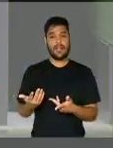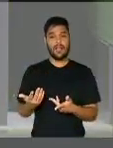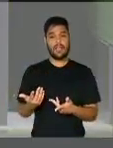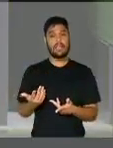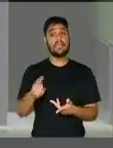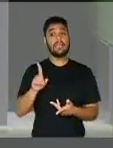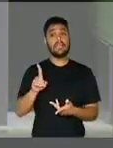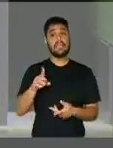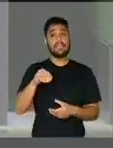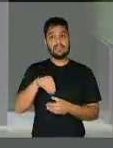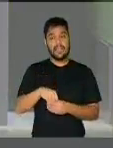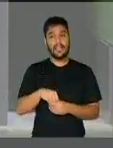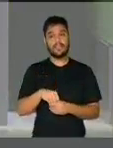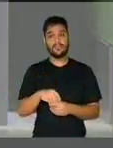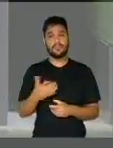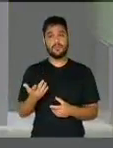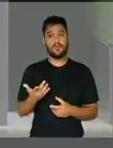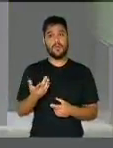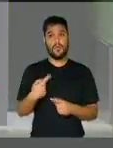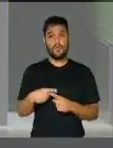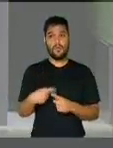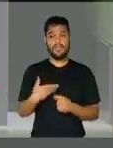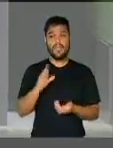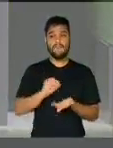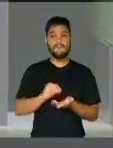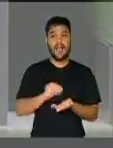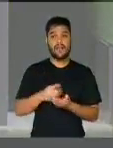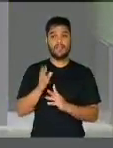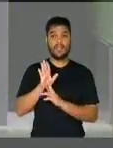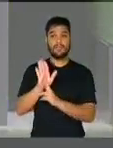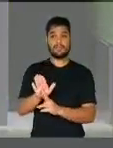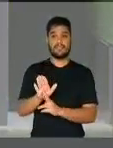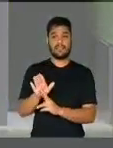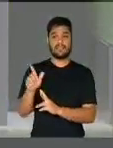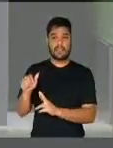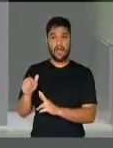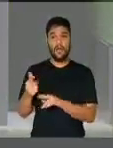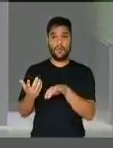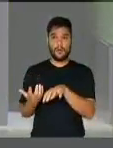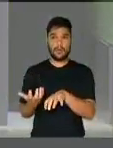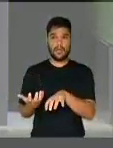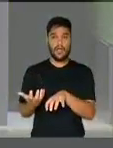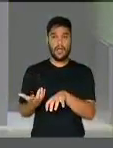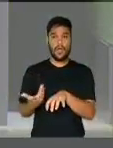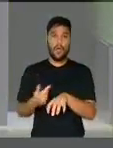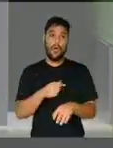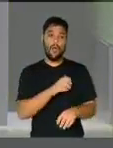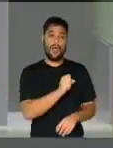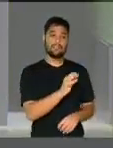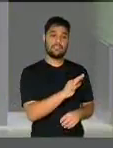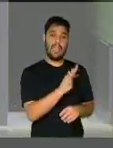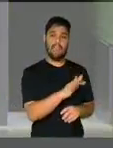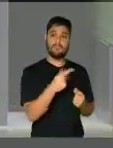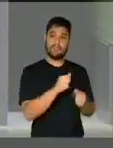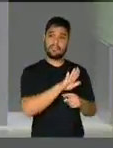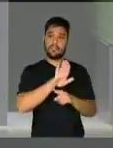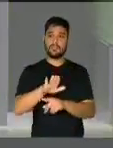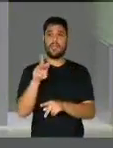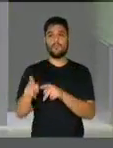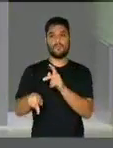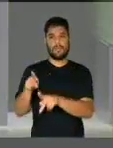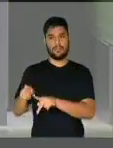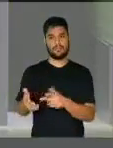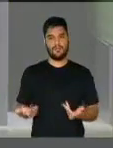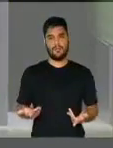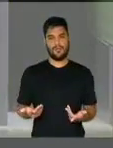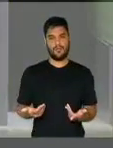acolhidas em razão de um déficit de representatividade, o Supremo tem que jogar esse papel. Nós